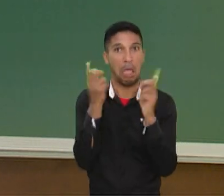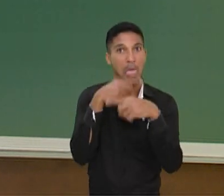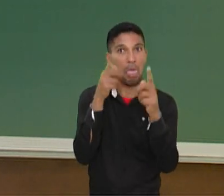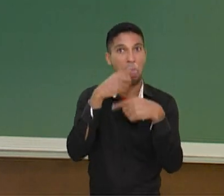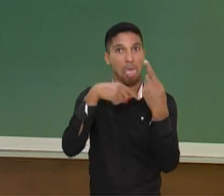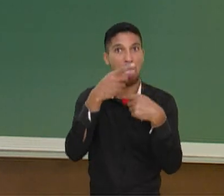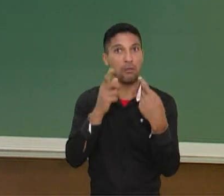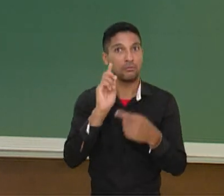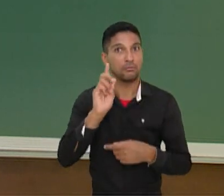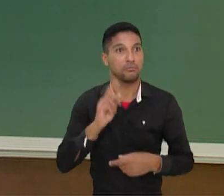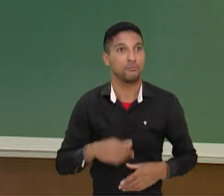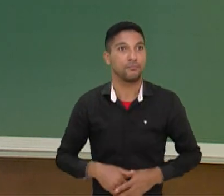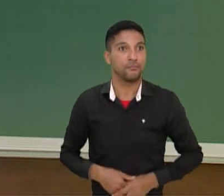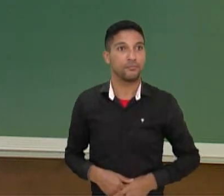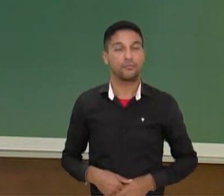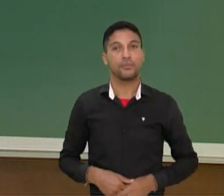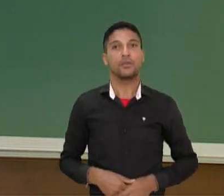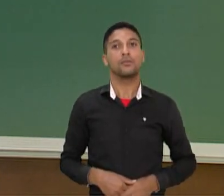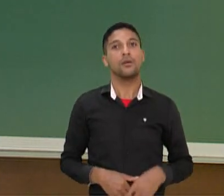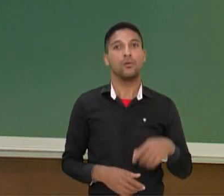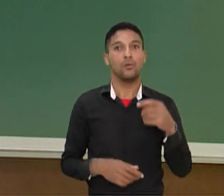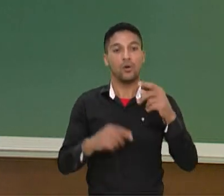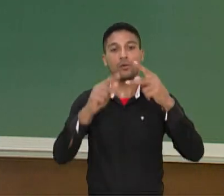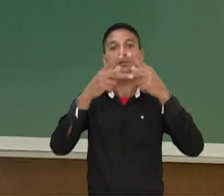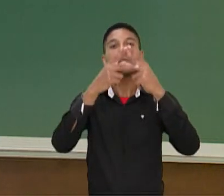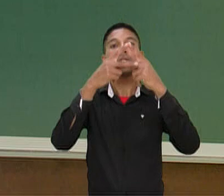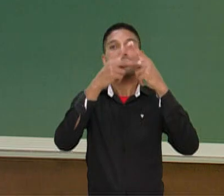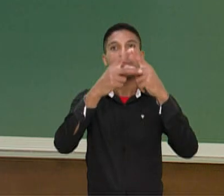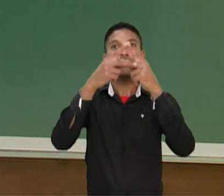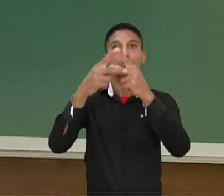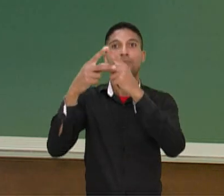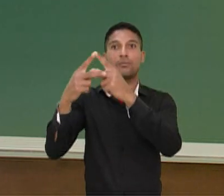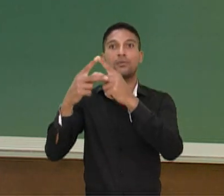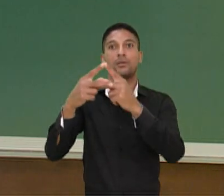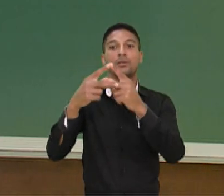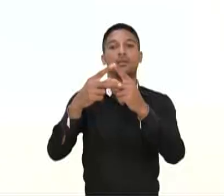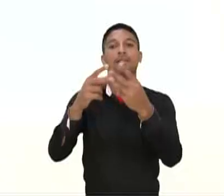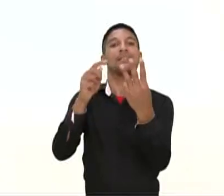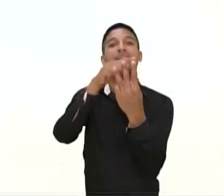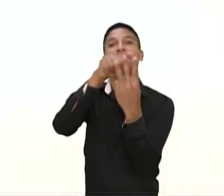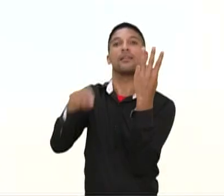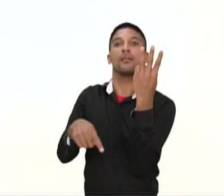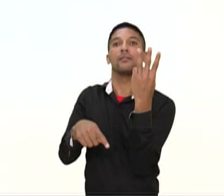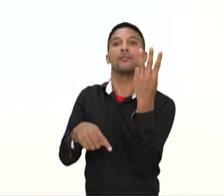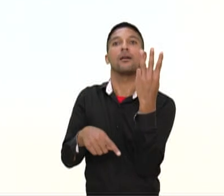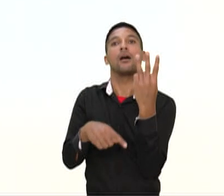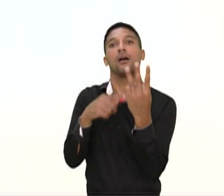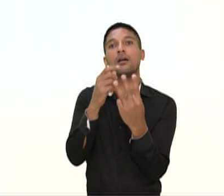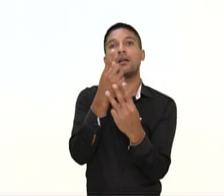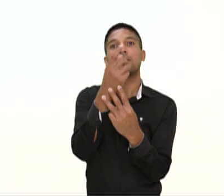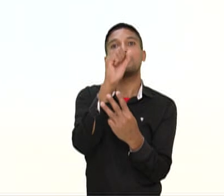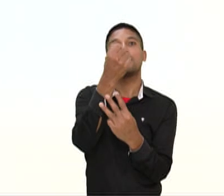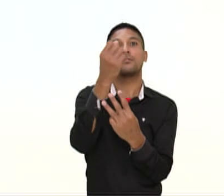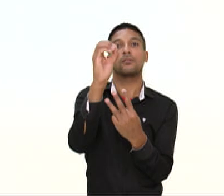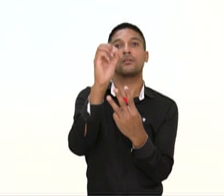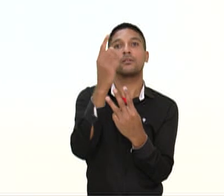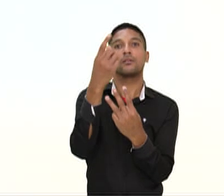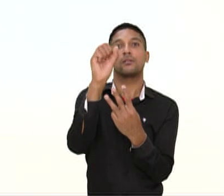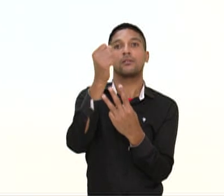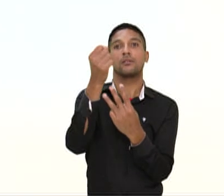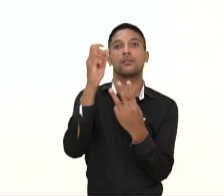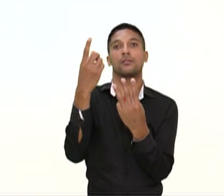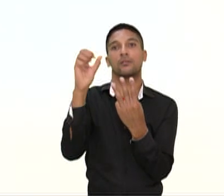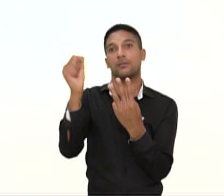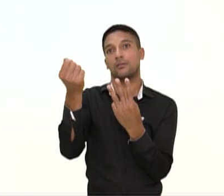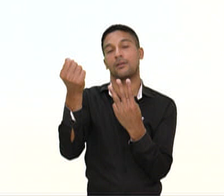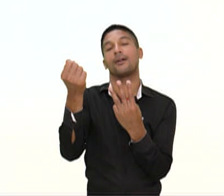caso, 180 mais 180 mais 180, 540 graus. Ou, se preferir, multiplicação,